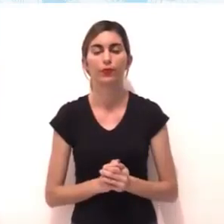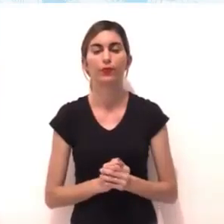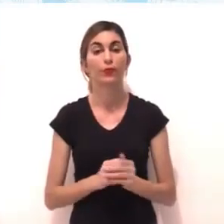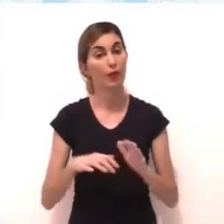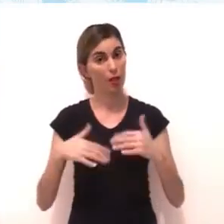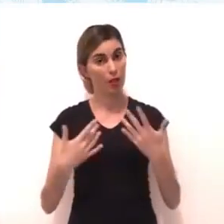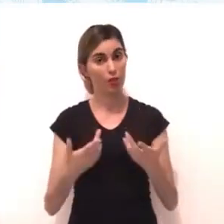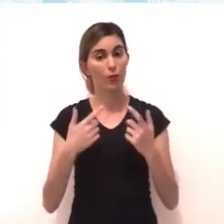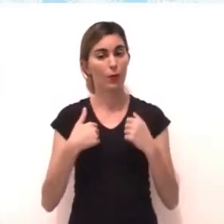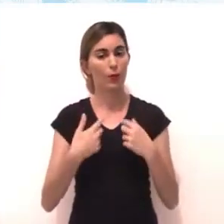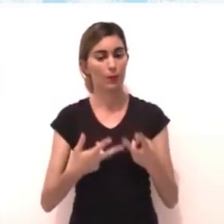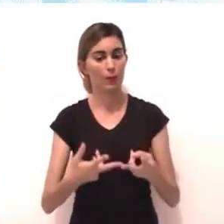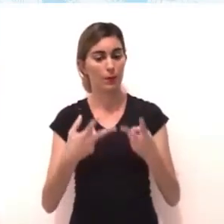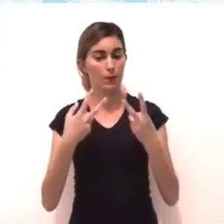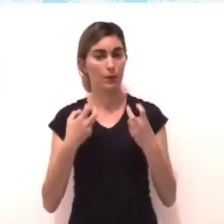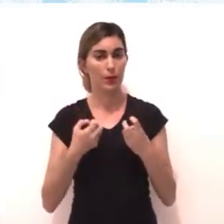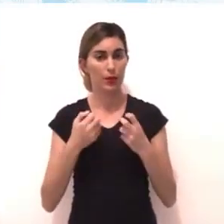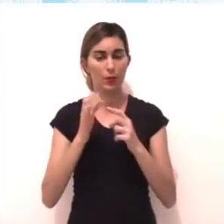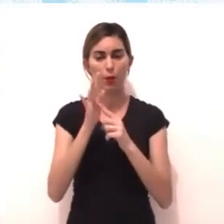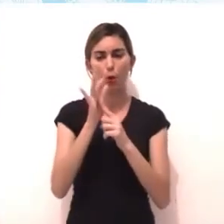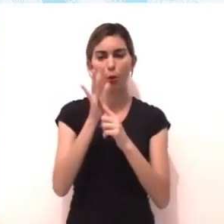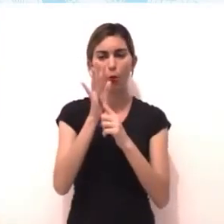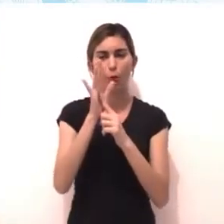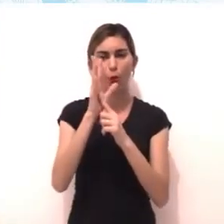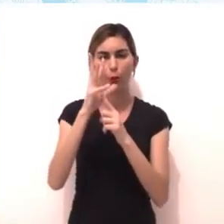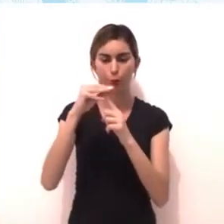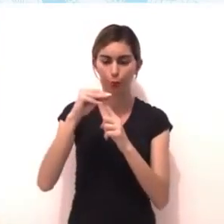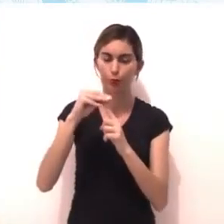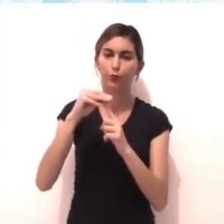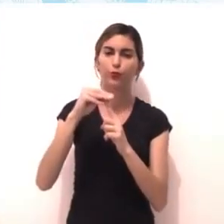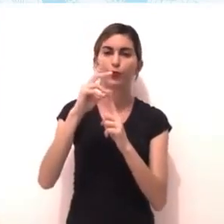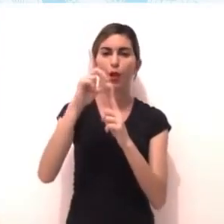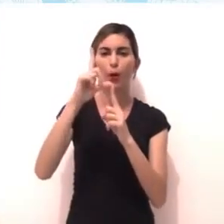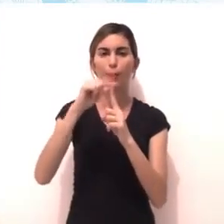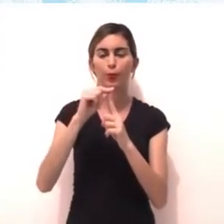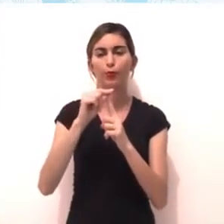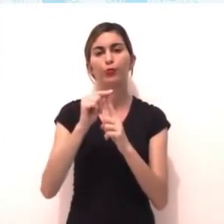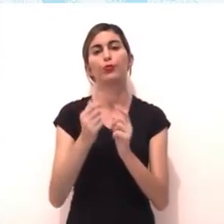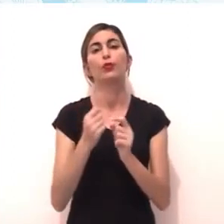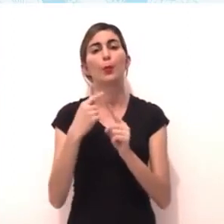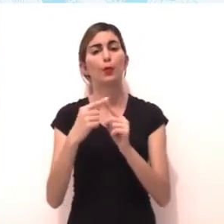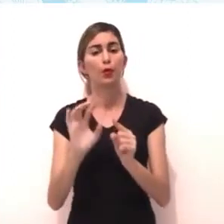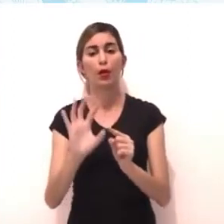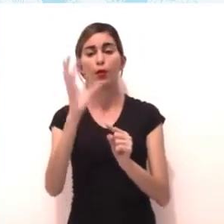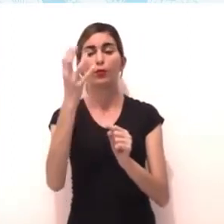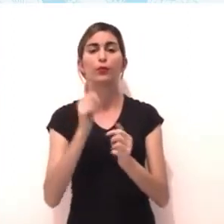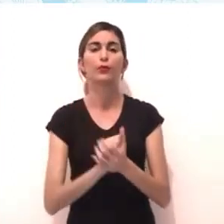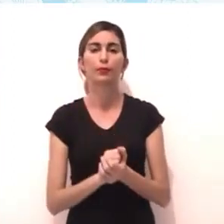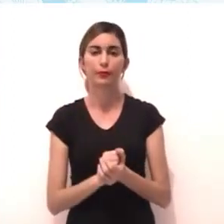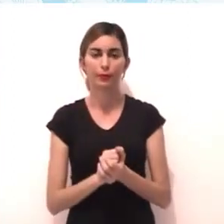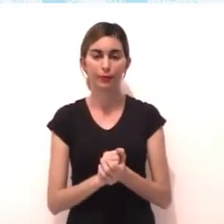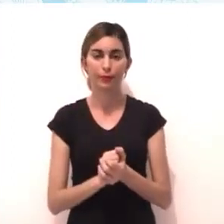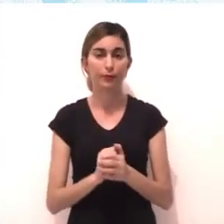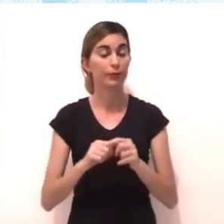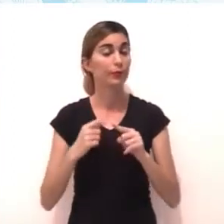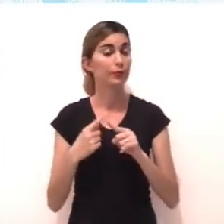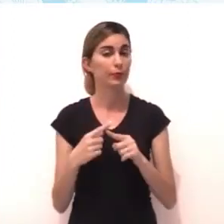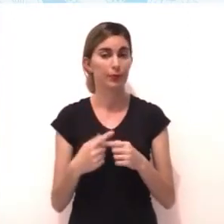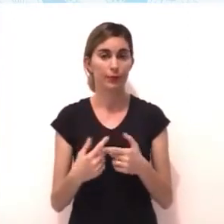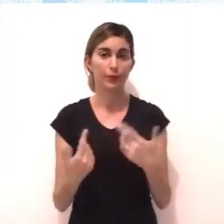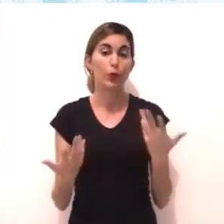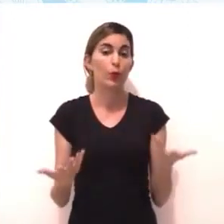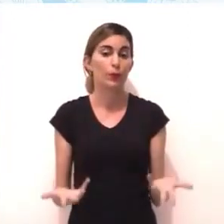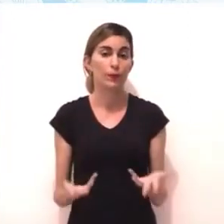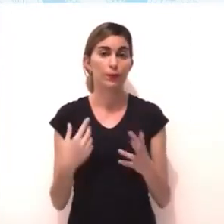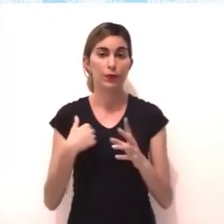A gente pode perceber que a chama da vela, ela se apagou. Por que que isso acontece? Quando